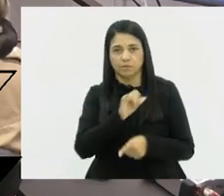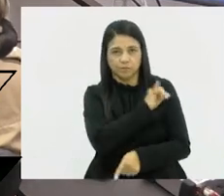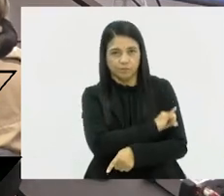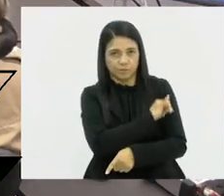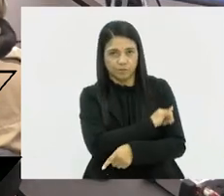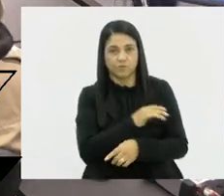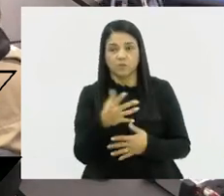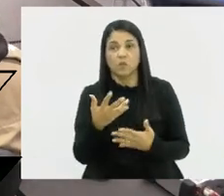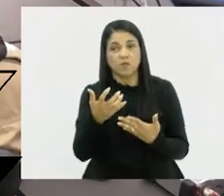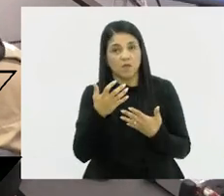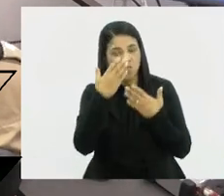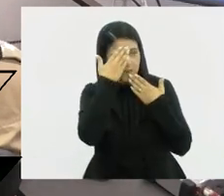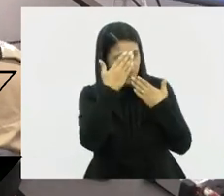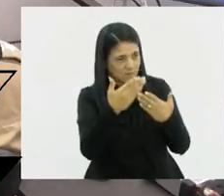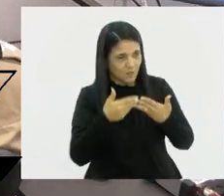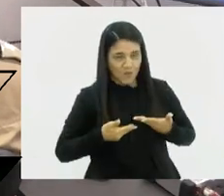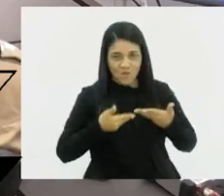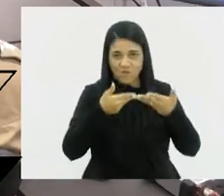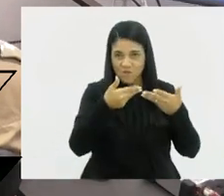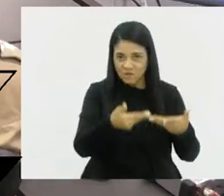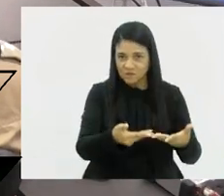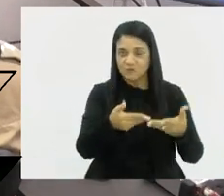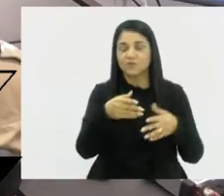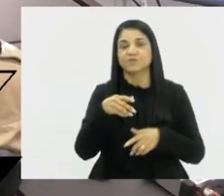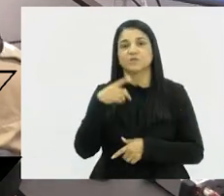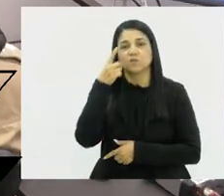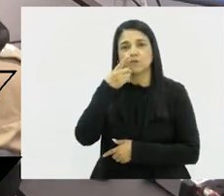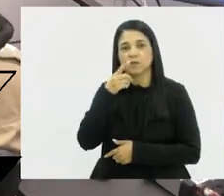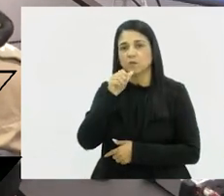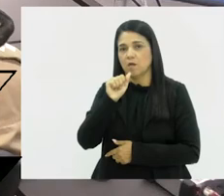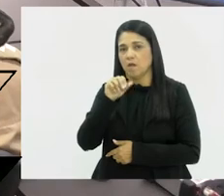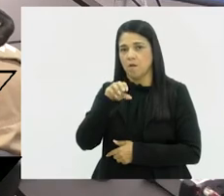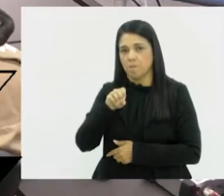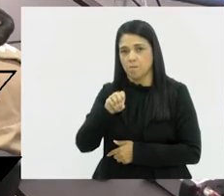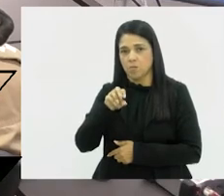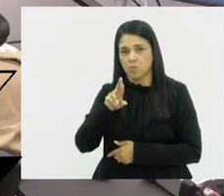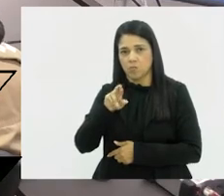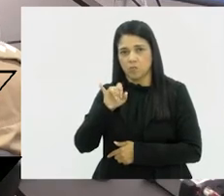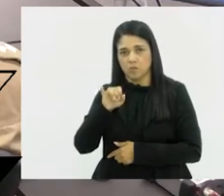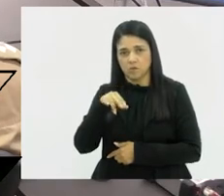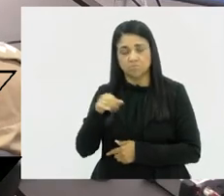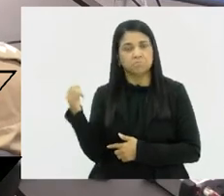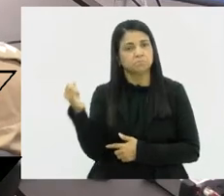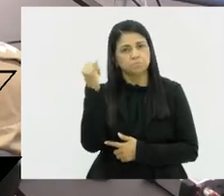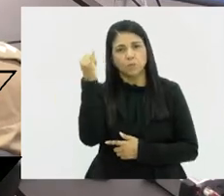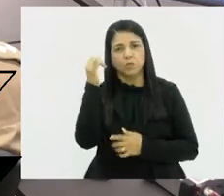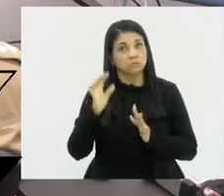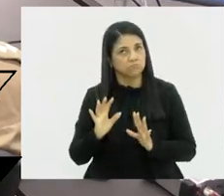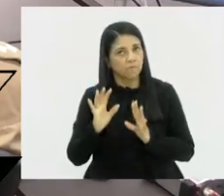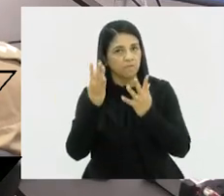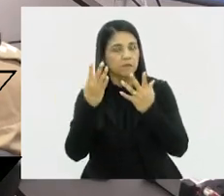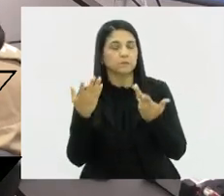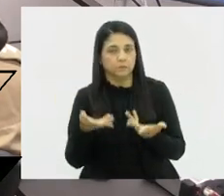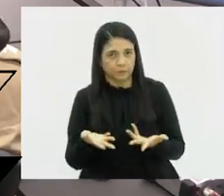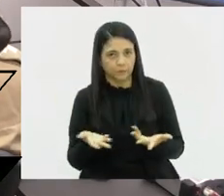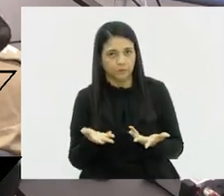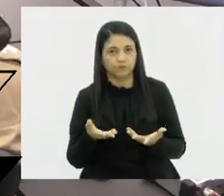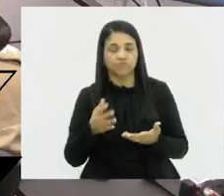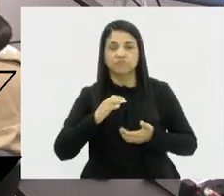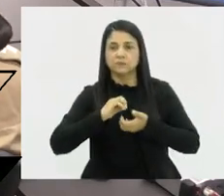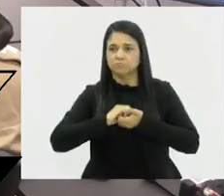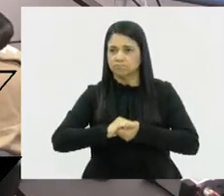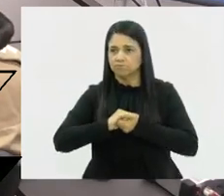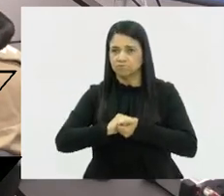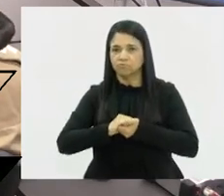agradecer a gentileza do convite ao deputado Rodrigo Amorim para esse importante, necessário evento. Saúdo